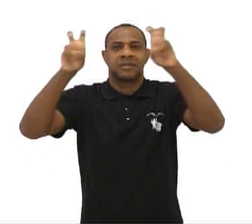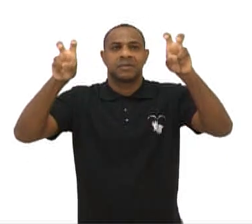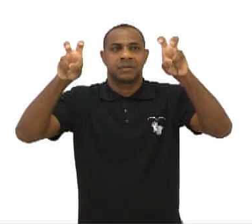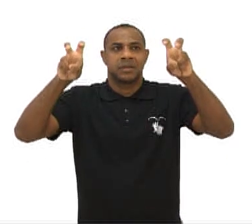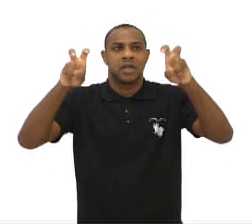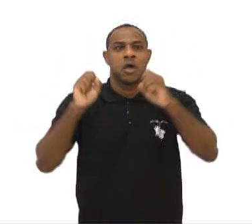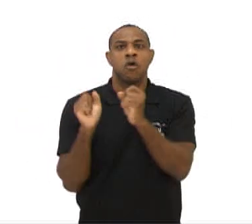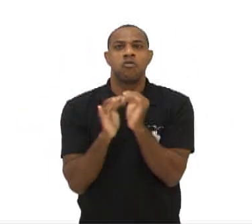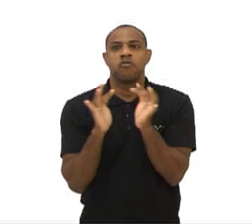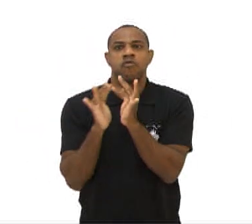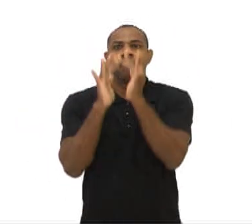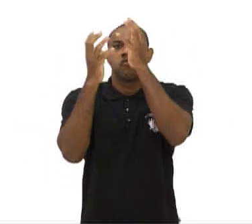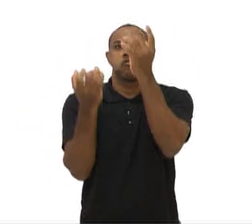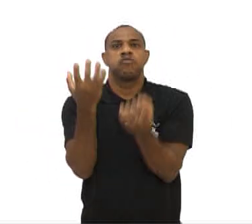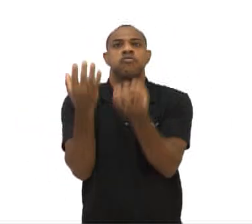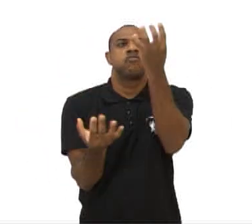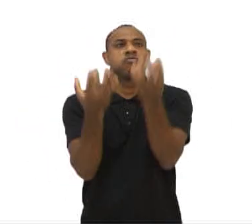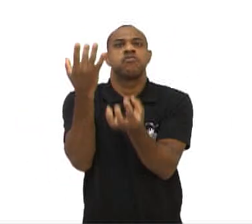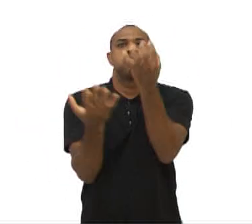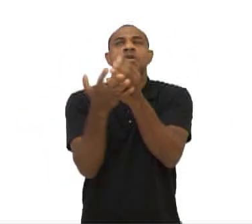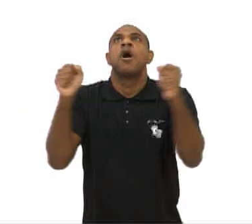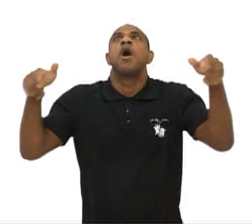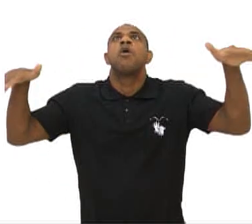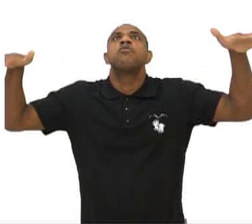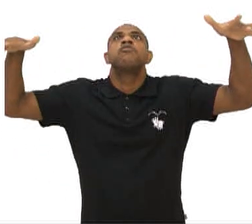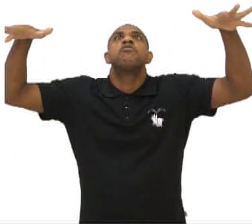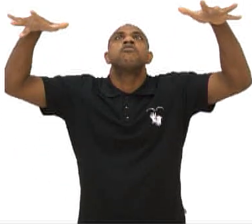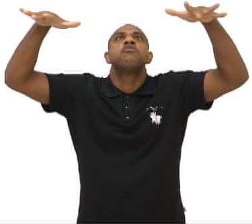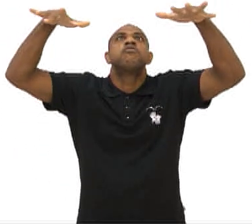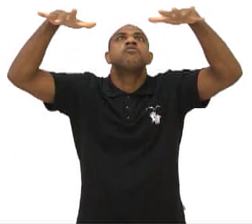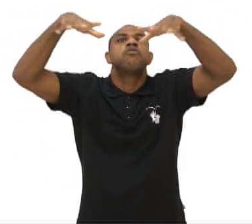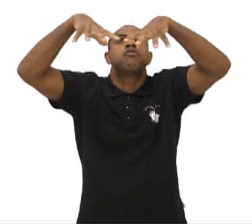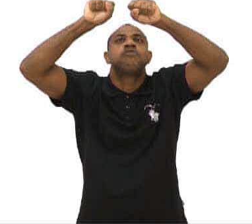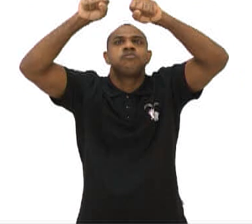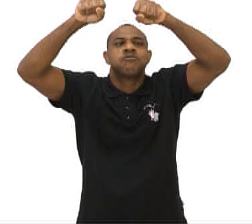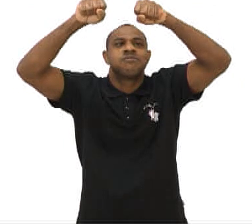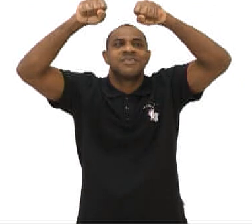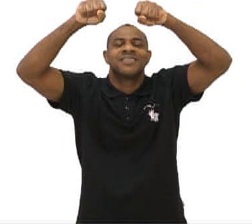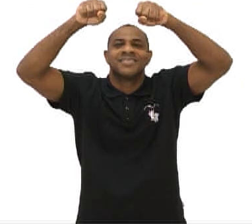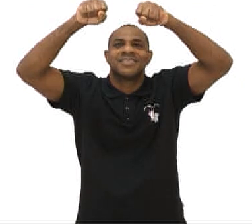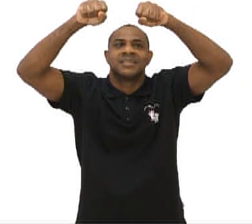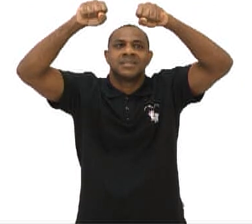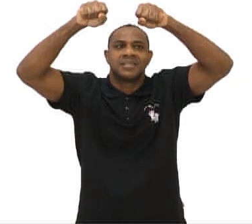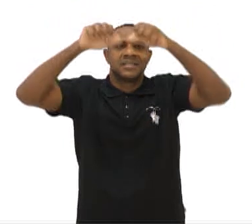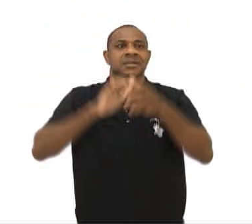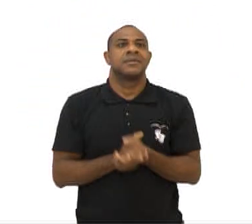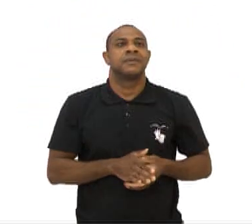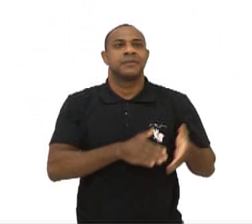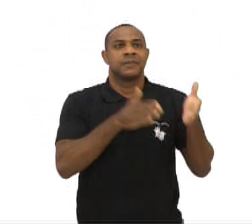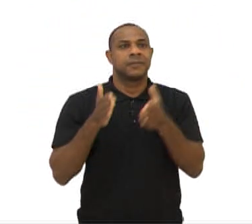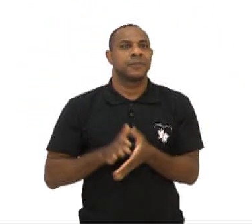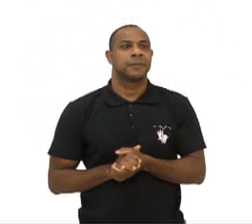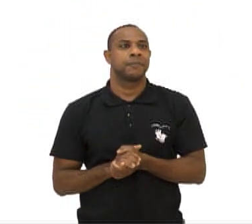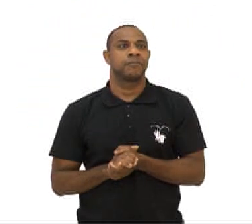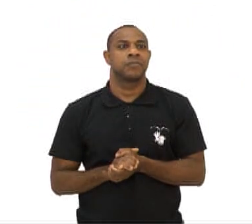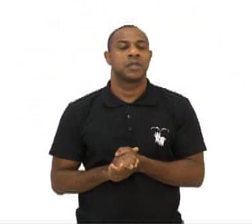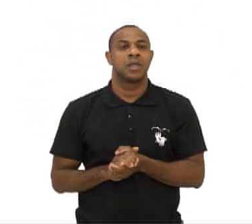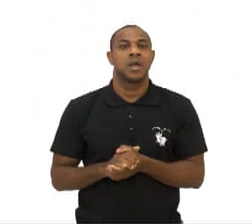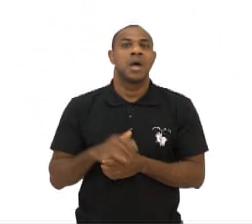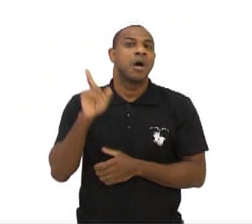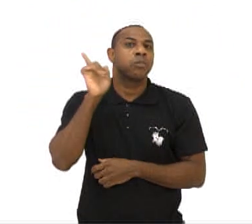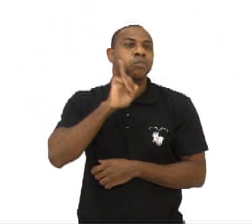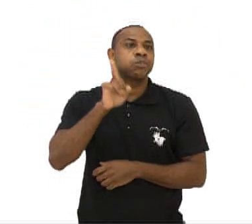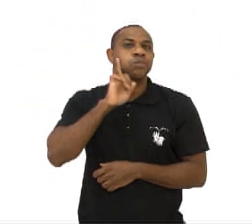incêndios florestais escurece o céu na Califórnia. Oeste americano segue enfrentando